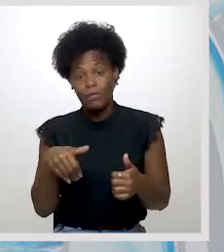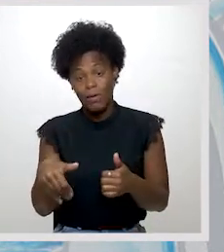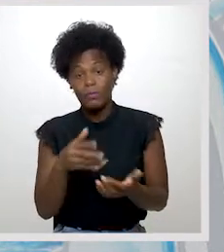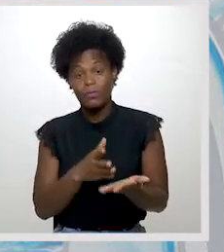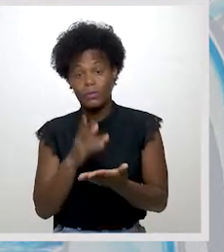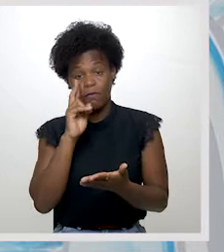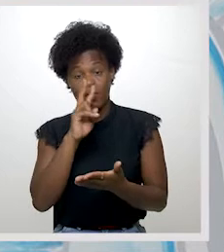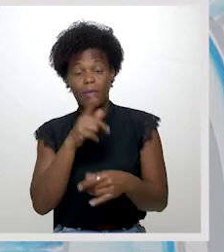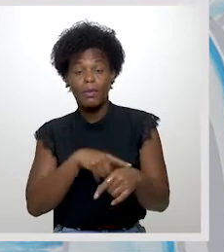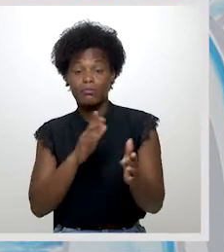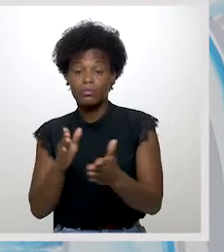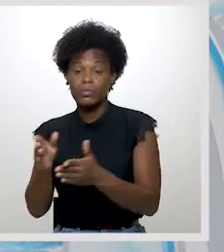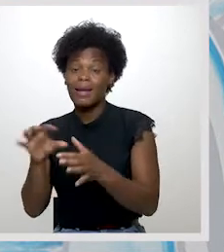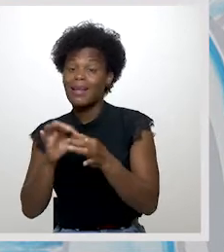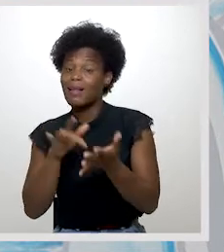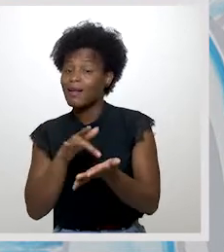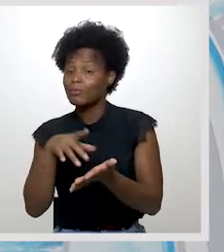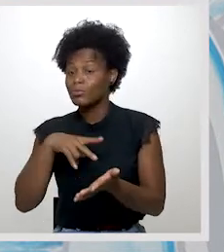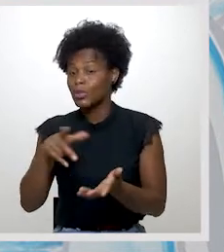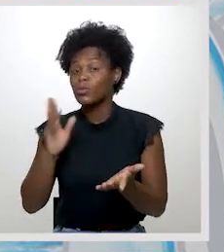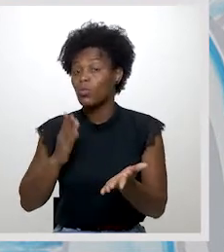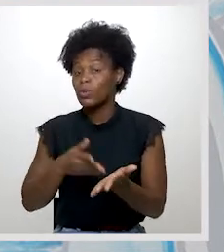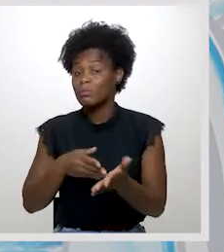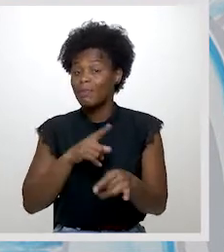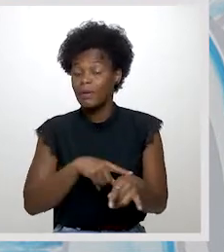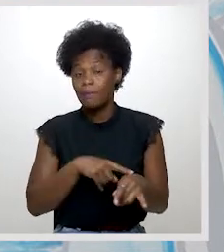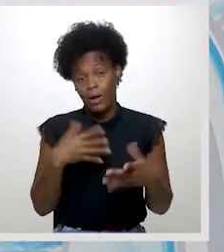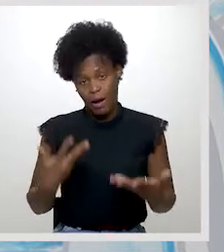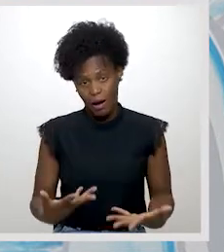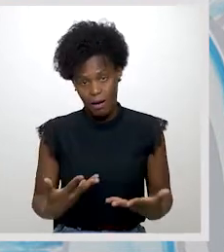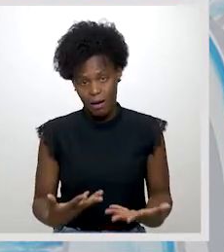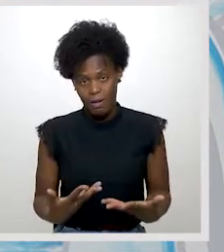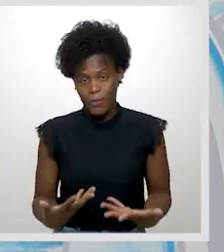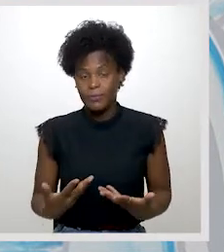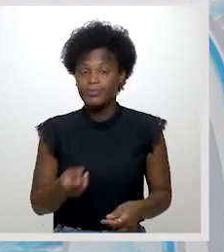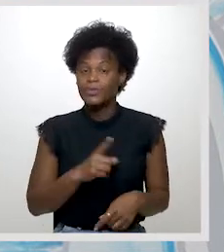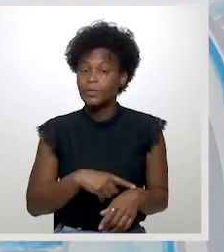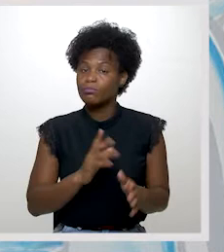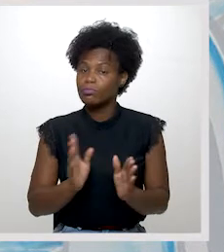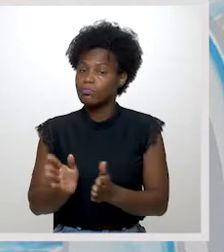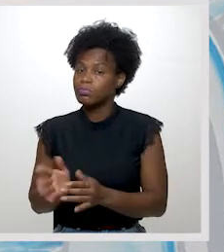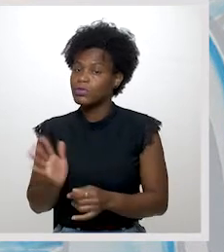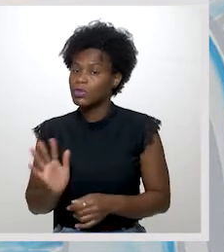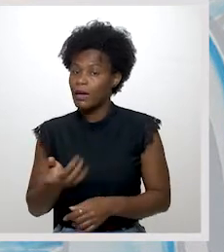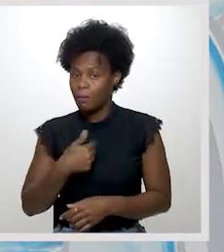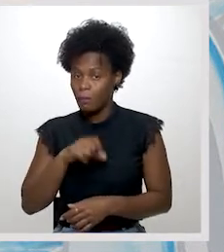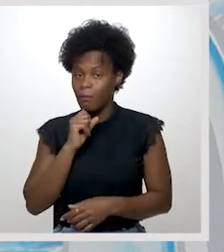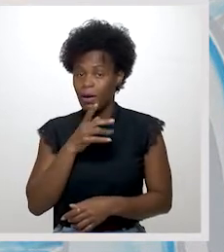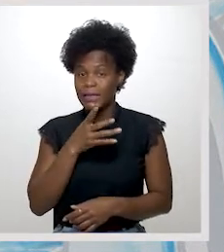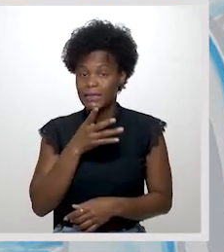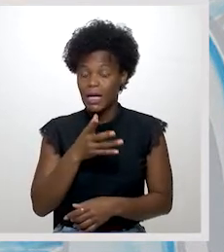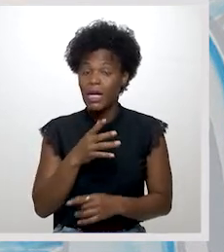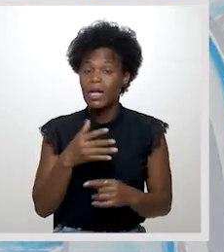continuar vendo o último período literário, o período contemporâneo, ou seja, o período já, podemos dizer, o